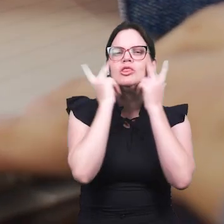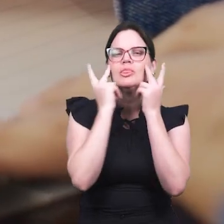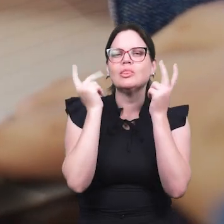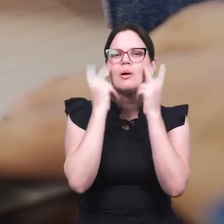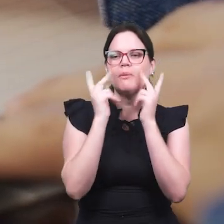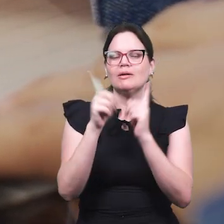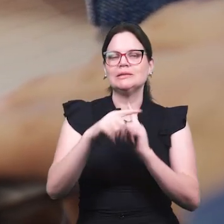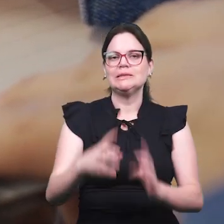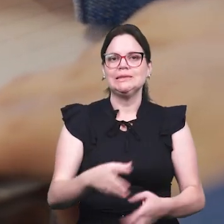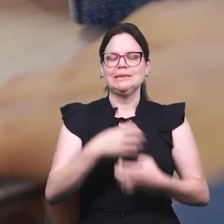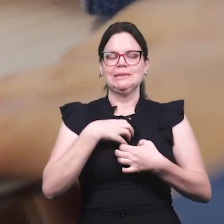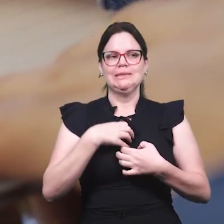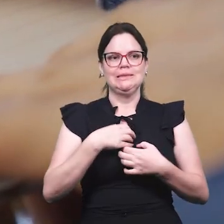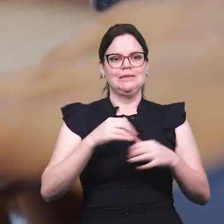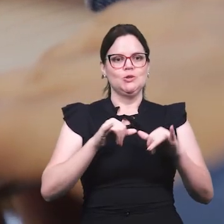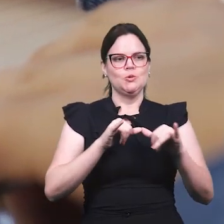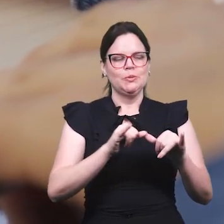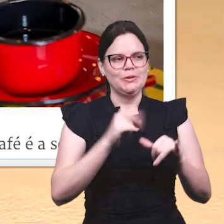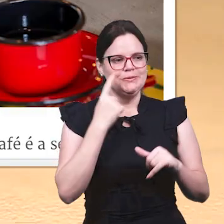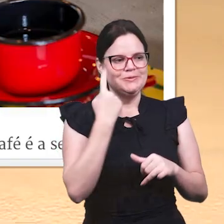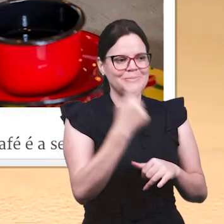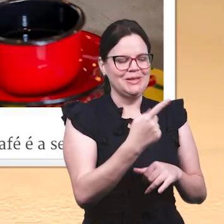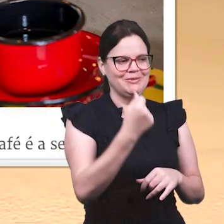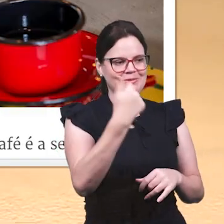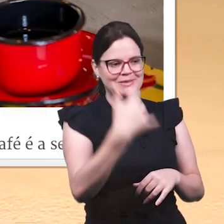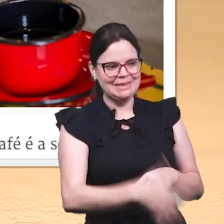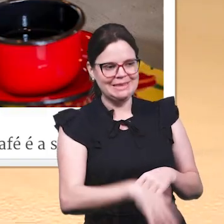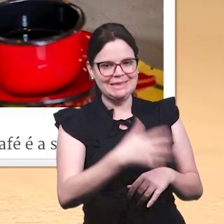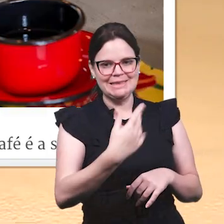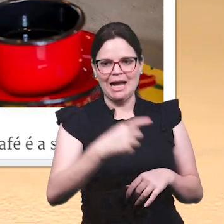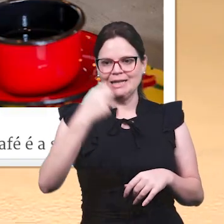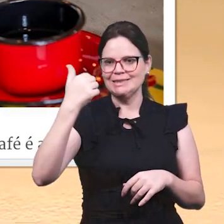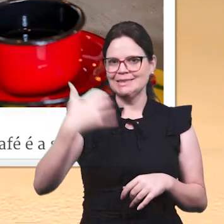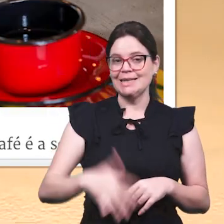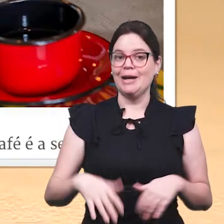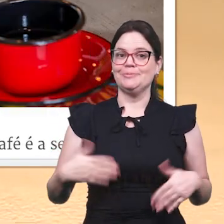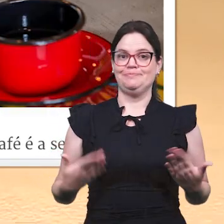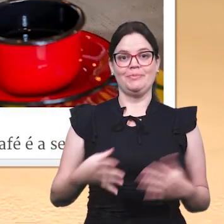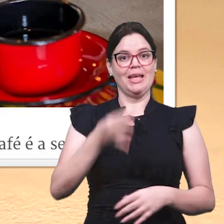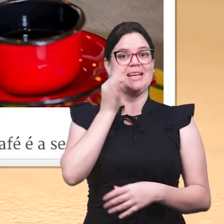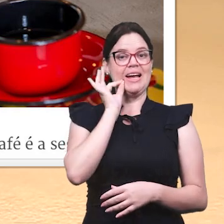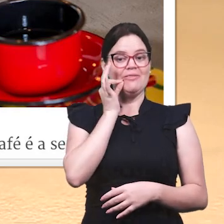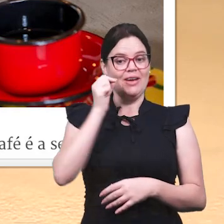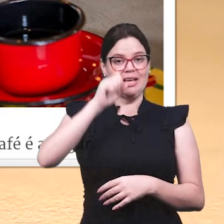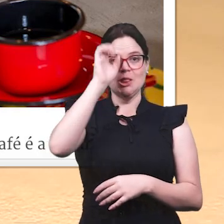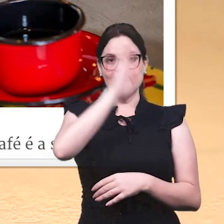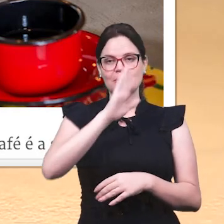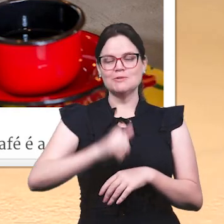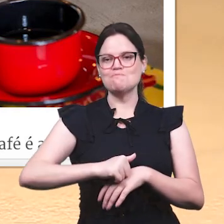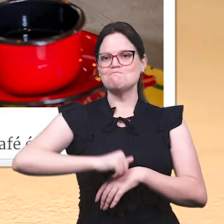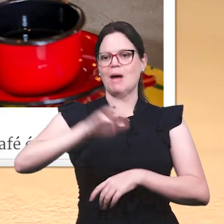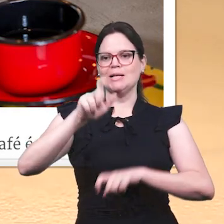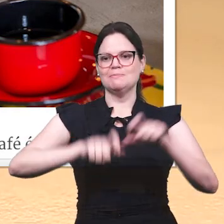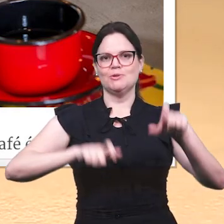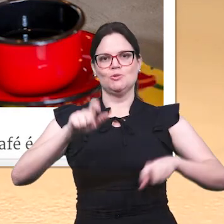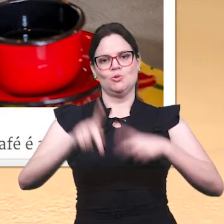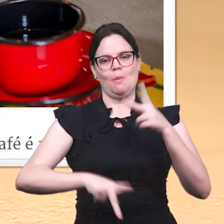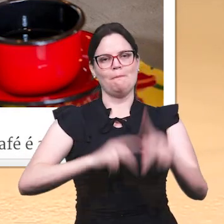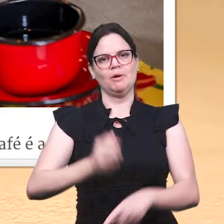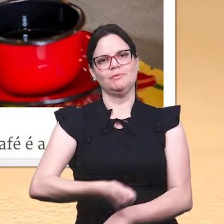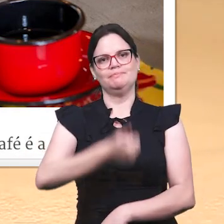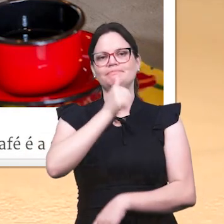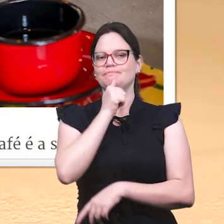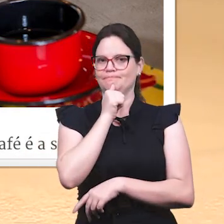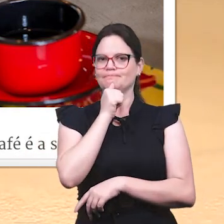por todos. Pesquisas apontam que no Brasil, o café é a segunda bebida mais consumida pela população,